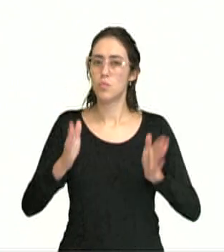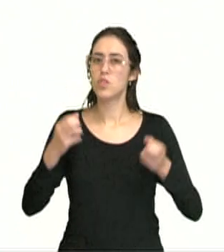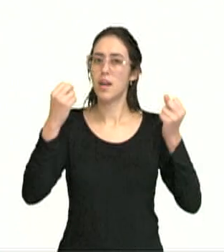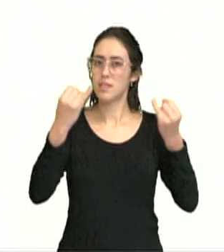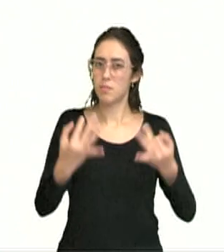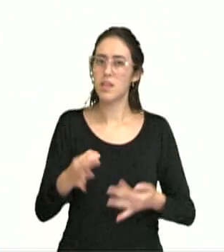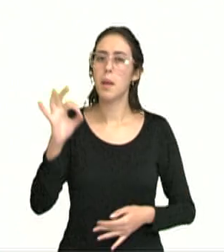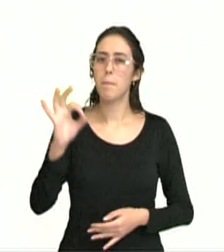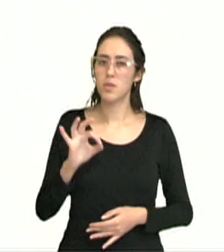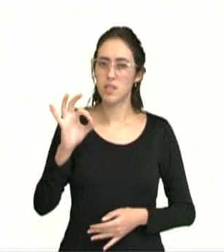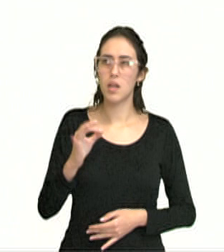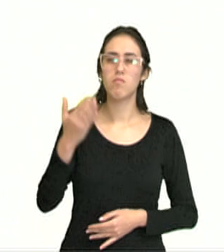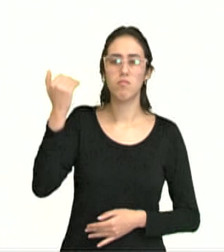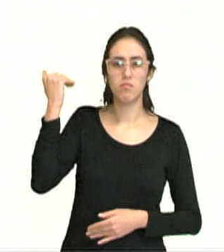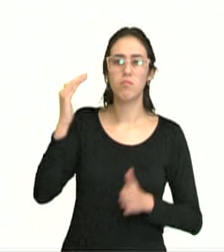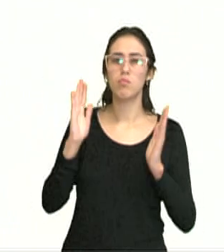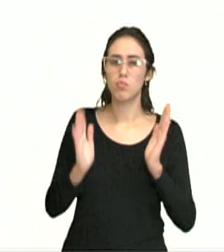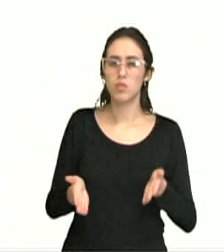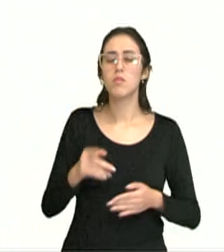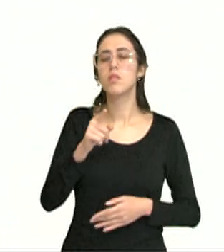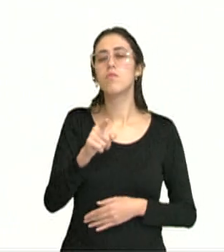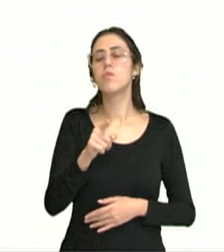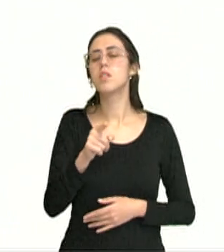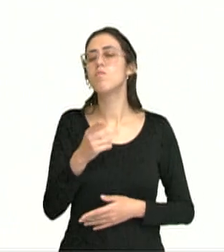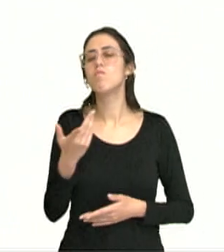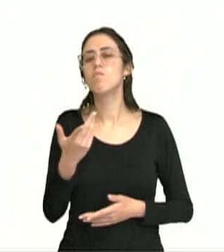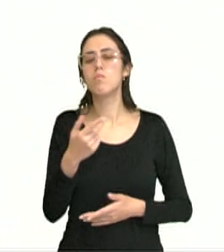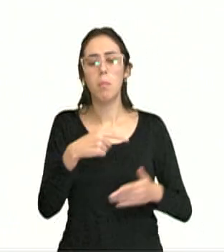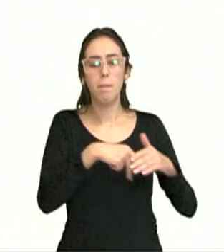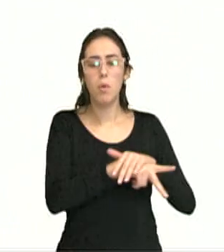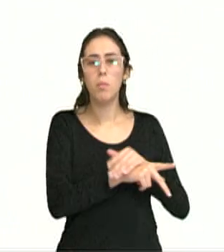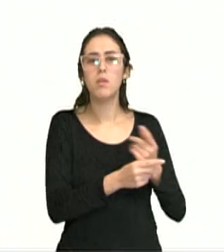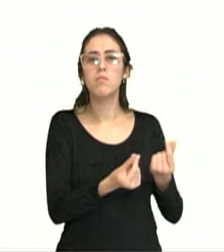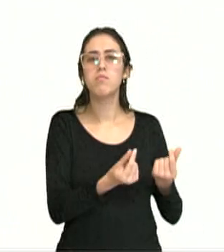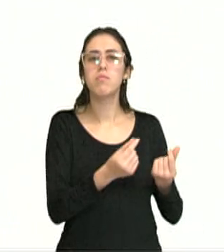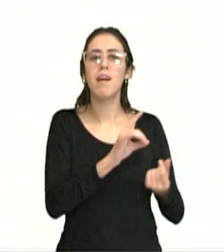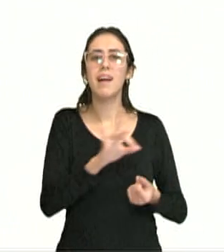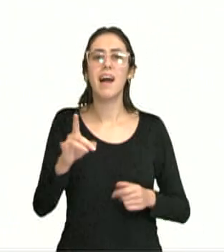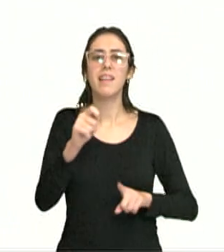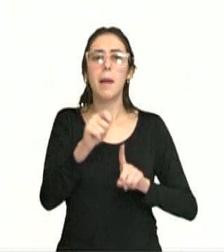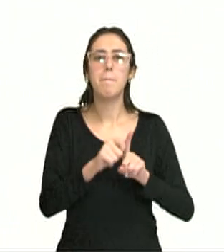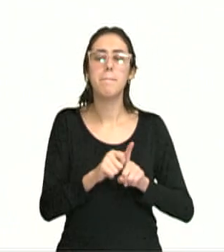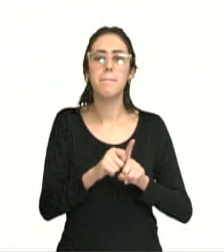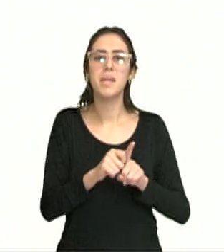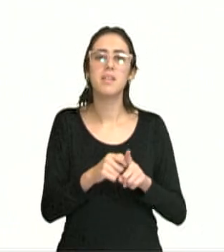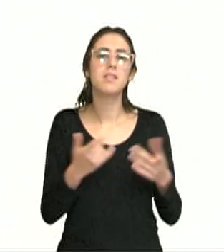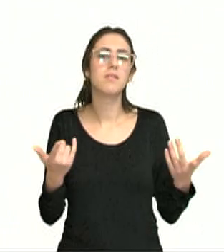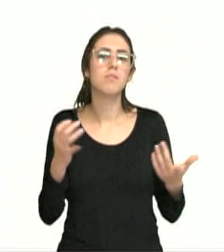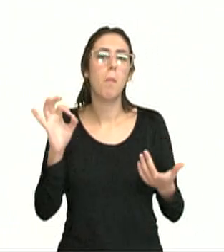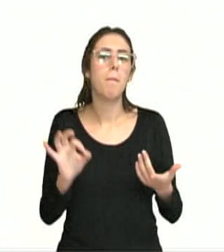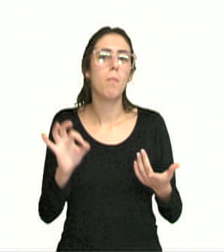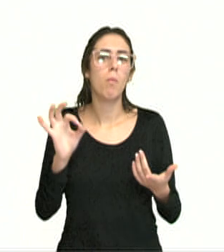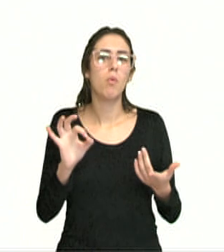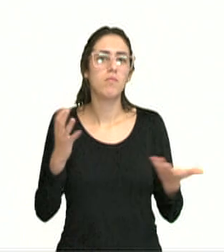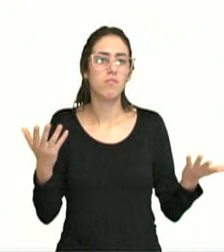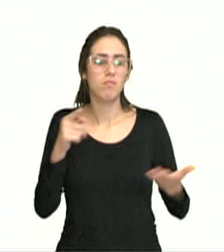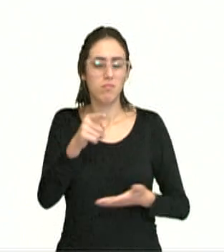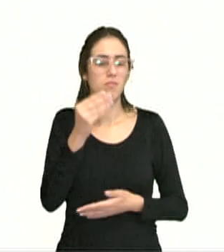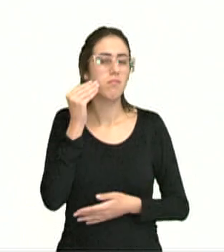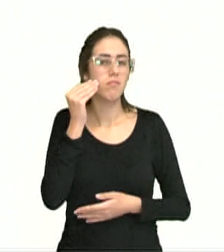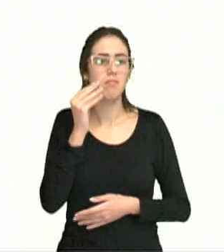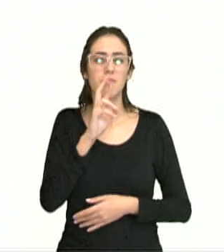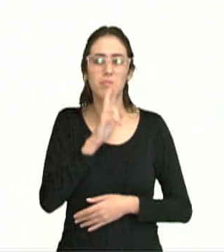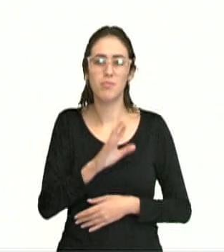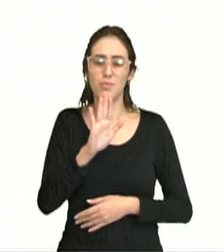porcentagem em outros vídeos, então eu quero saber quanto que ele vai render em cada um dos meses. Porcentagem sobre porcentagem. Vou dar um tempinho para vocês